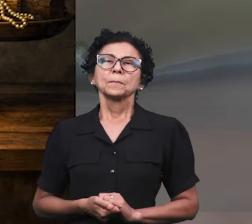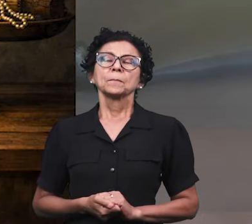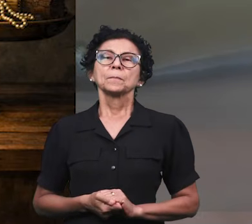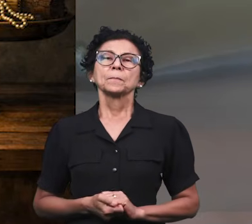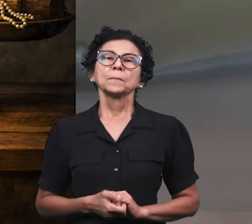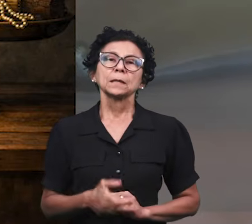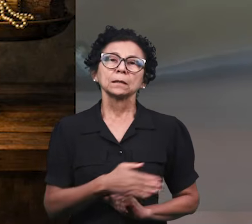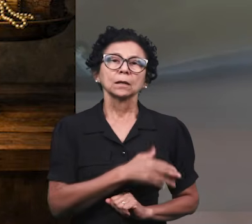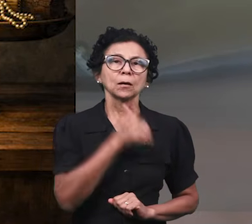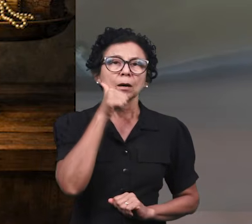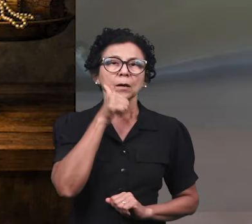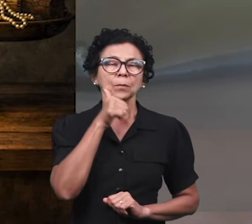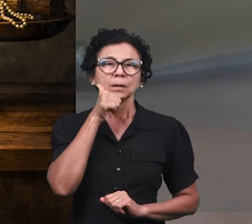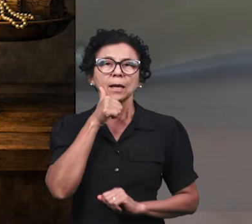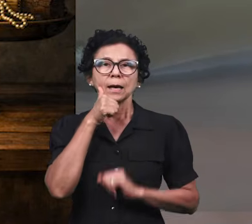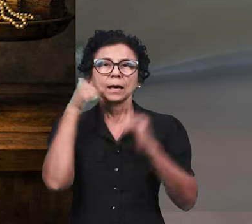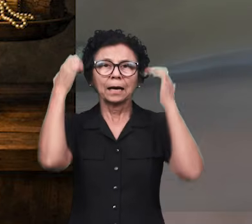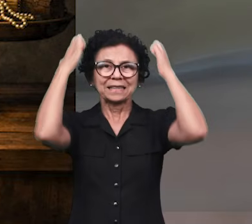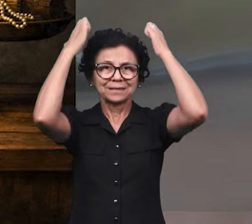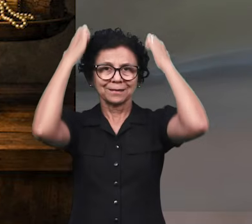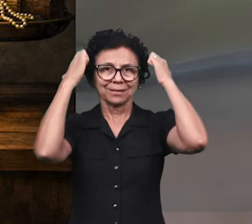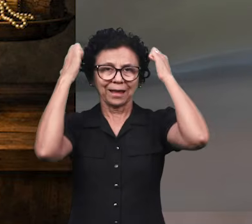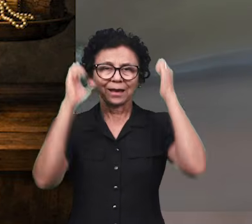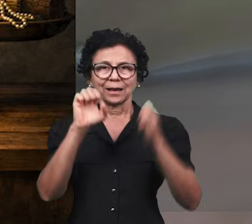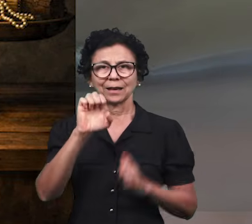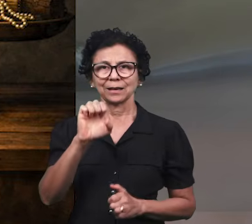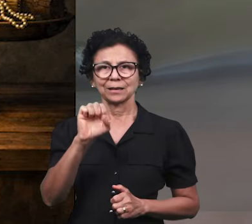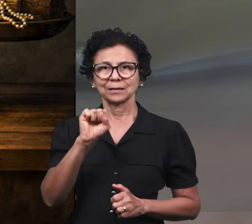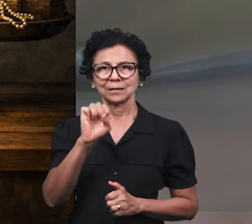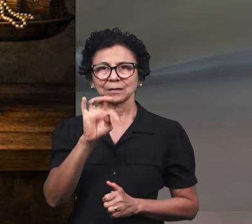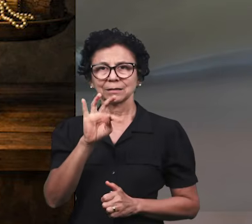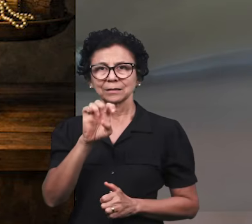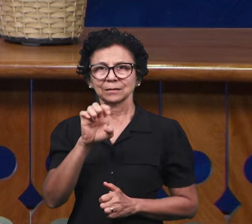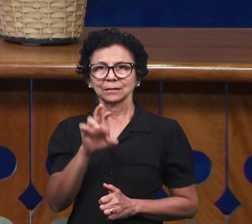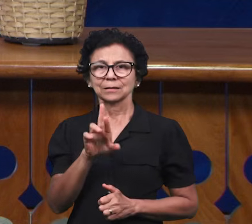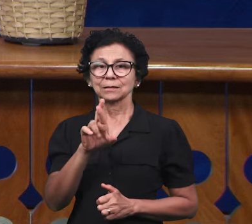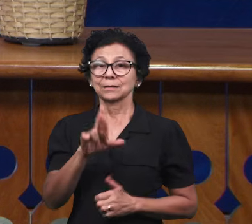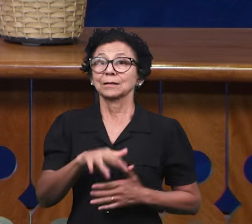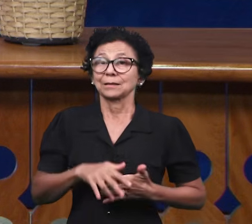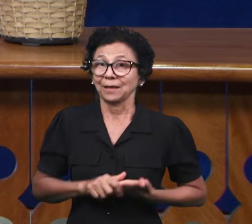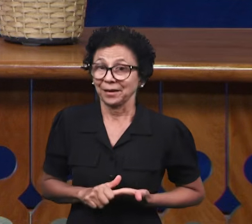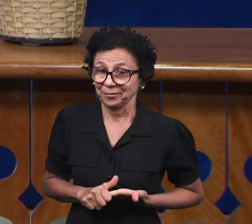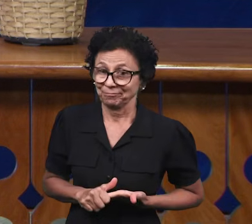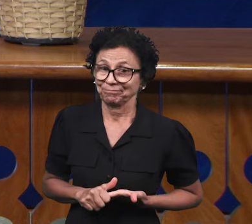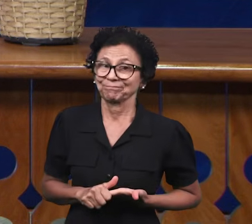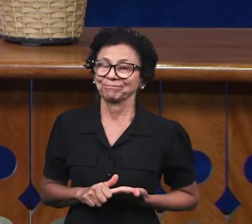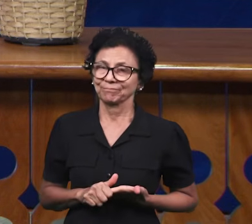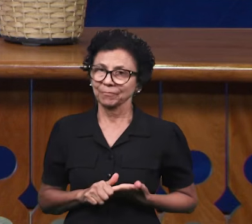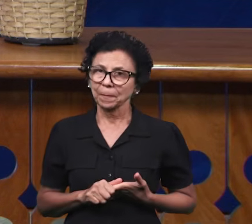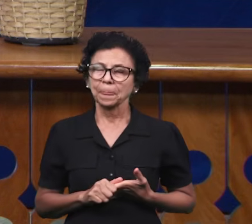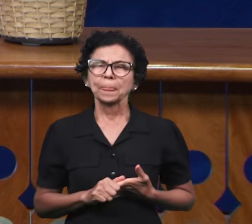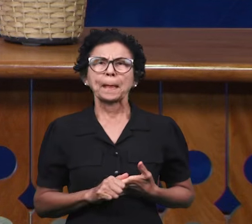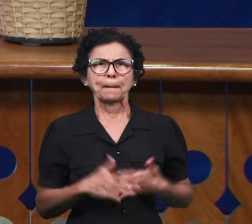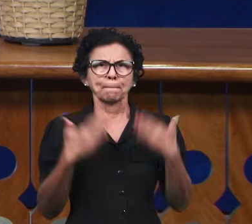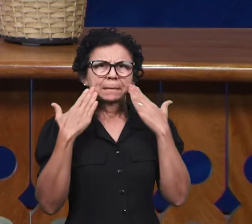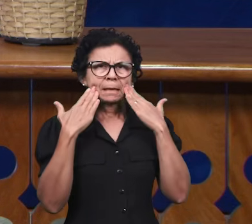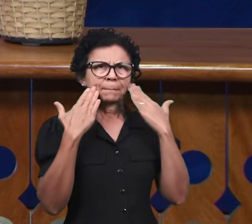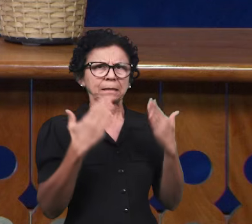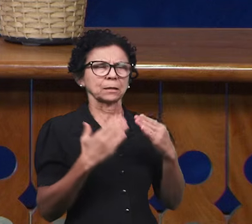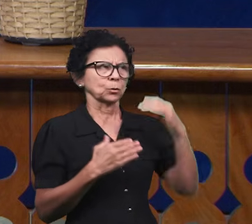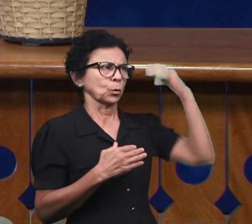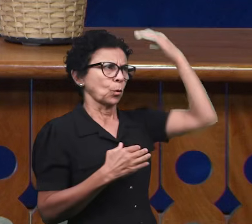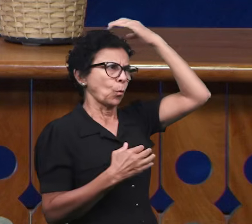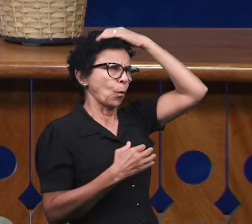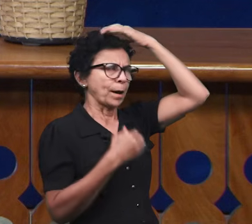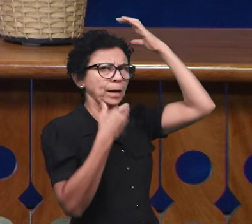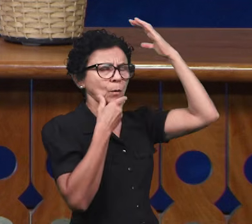fez a parte dela. Mesmo temendo o que poderia acontecer com ela, ela entrou na presença do rei. Ela compreendeu que tinha um